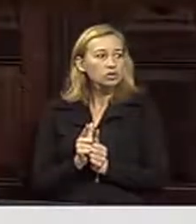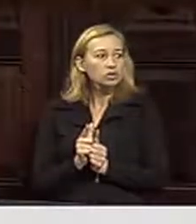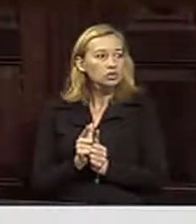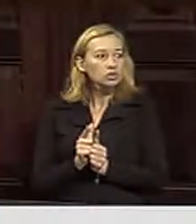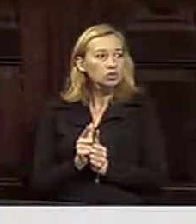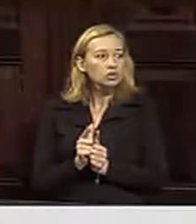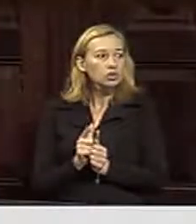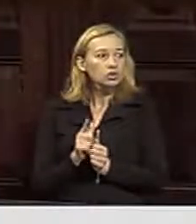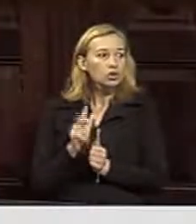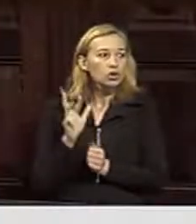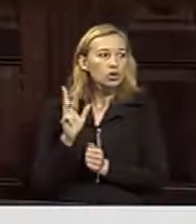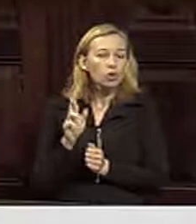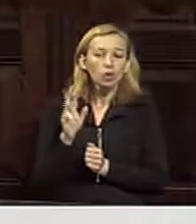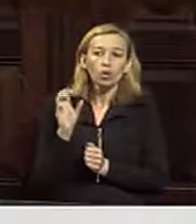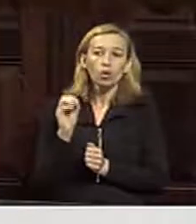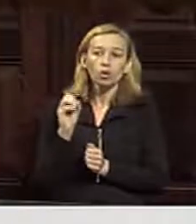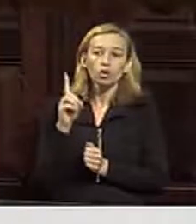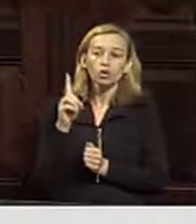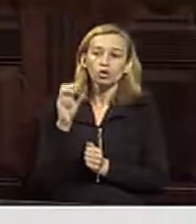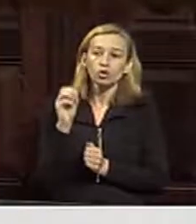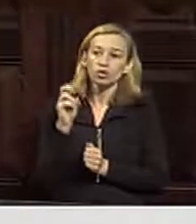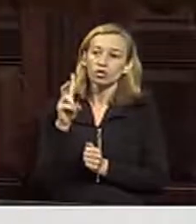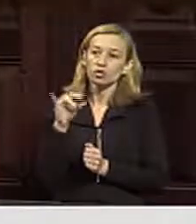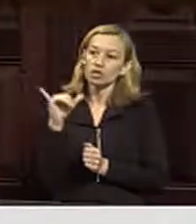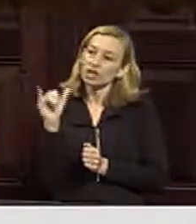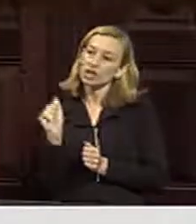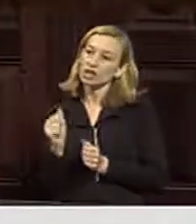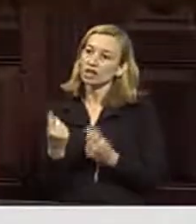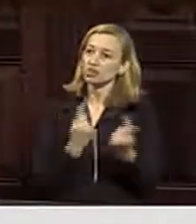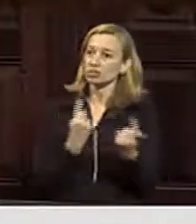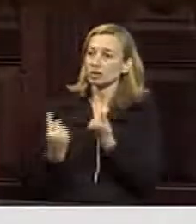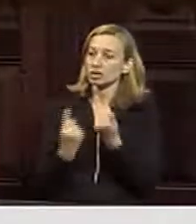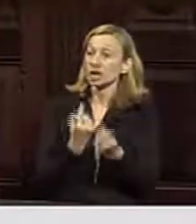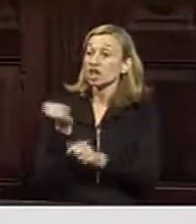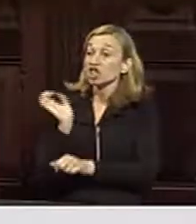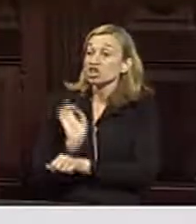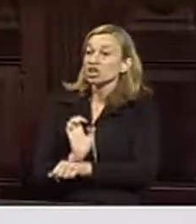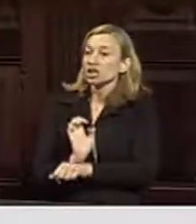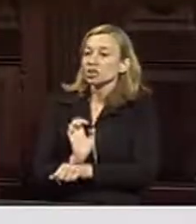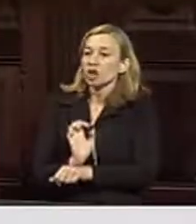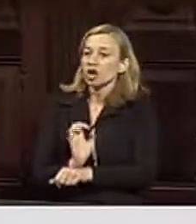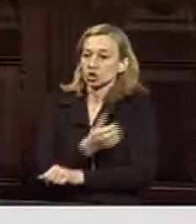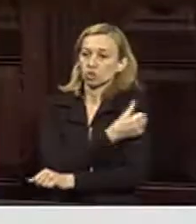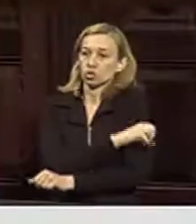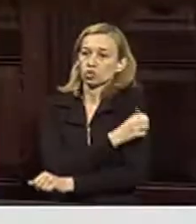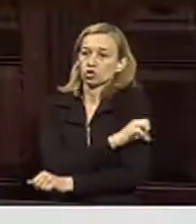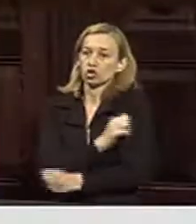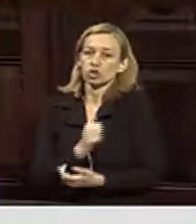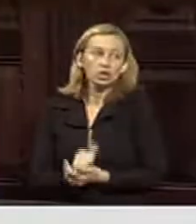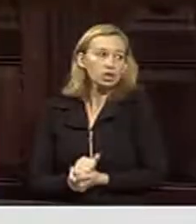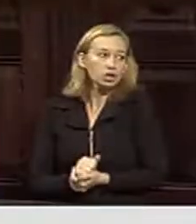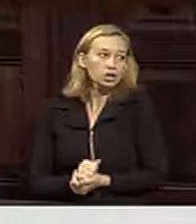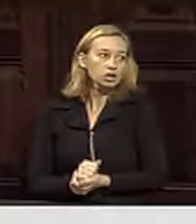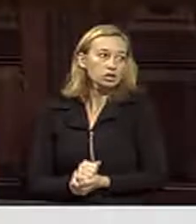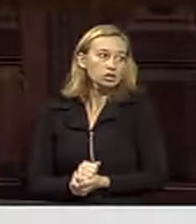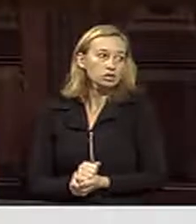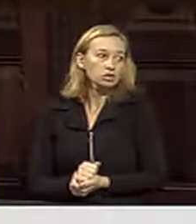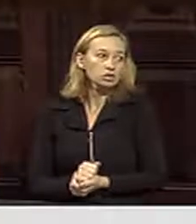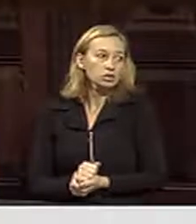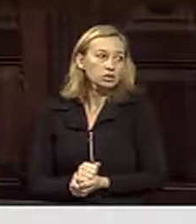rodovias estaduais no Rio de Janeiro, aquelas que não são pedagiadas, que não são